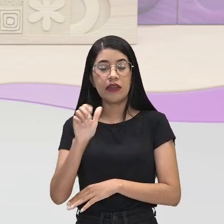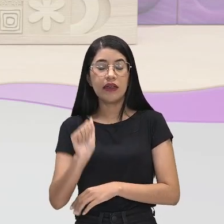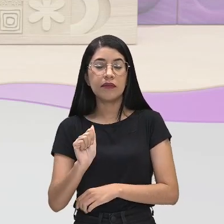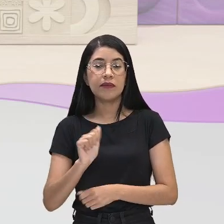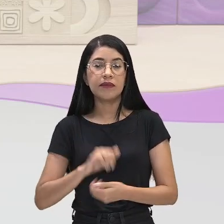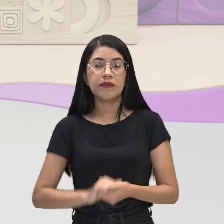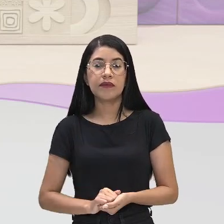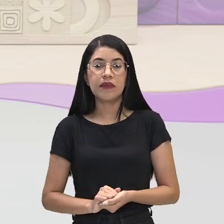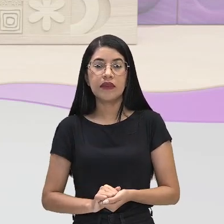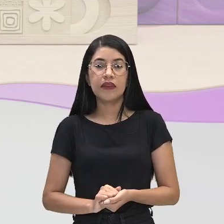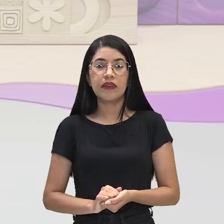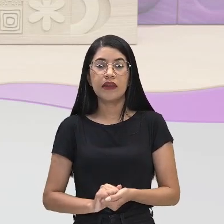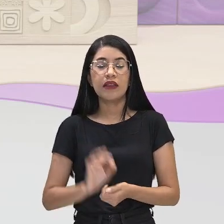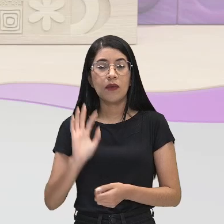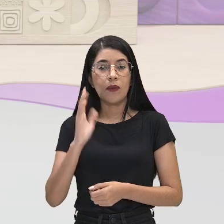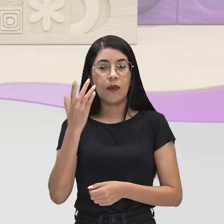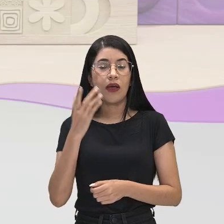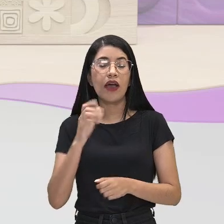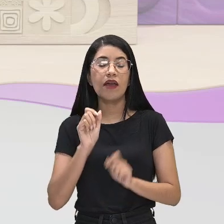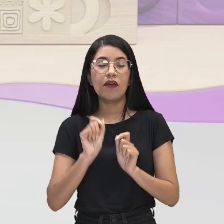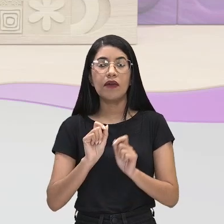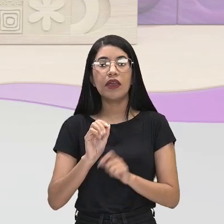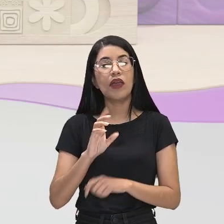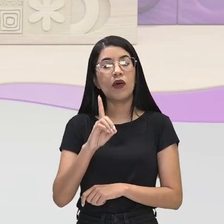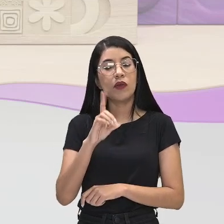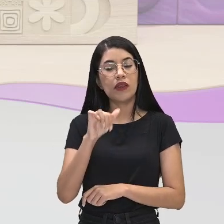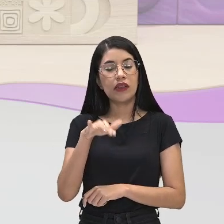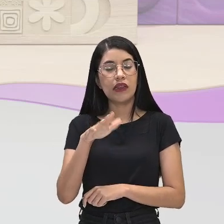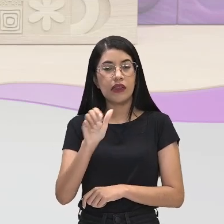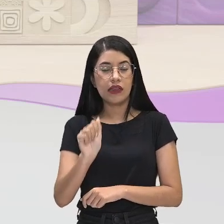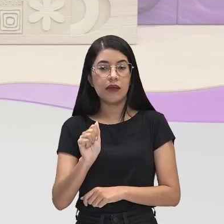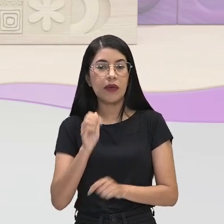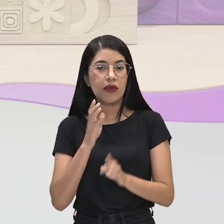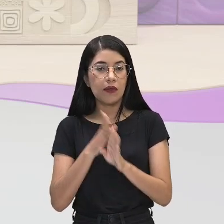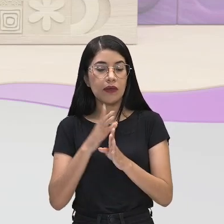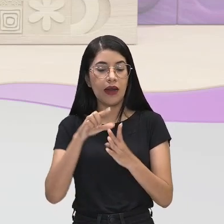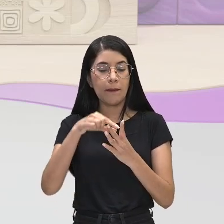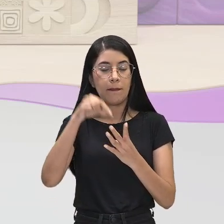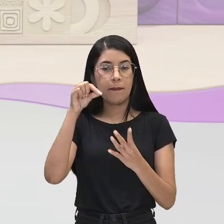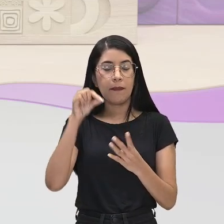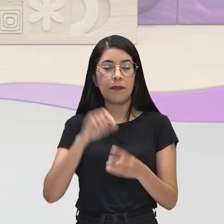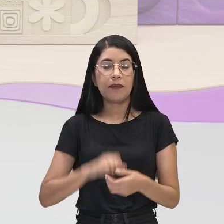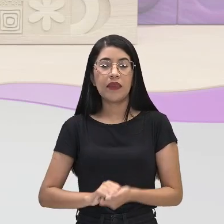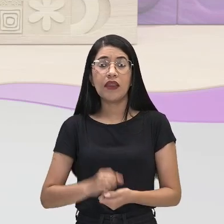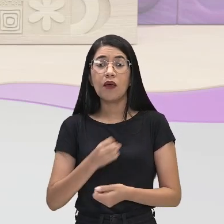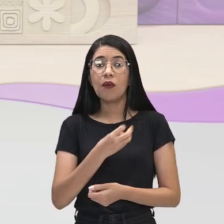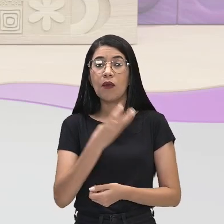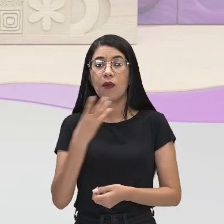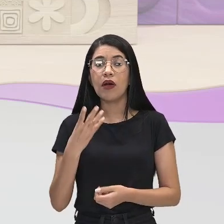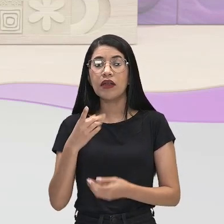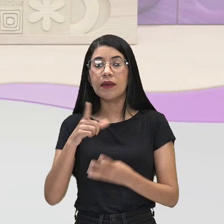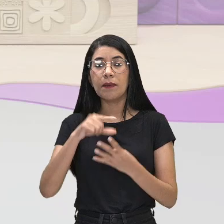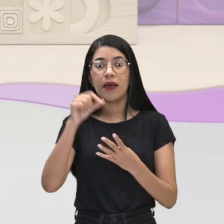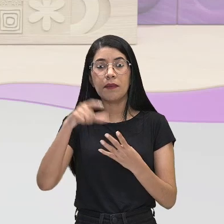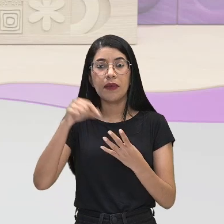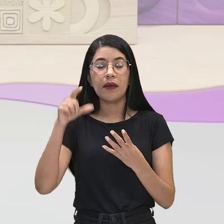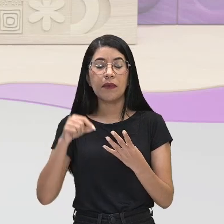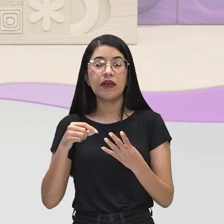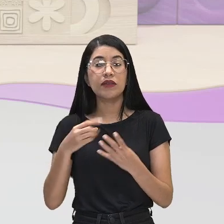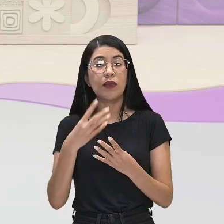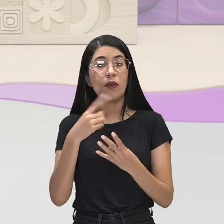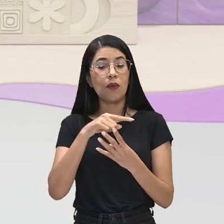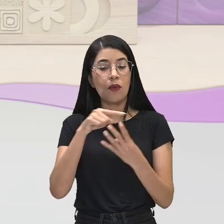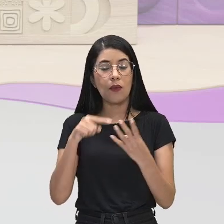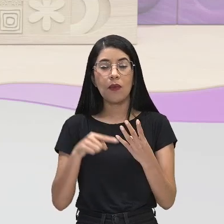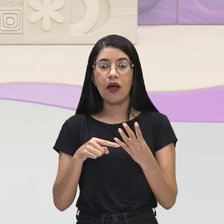A, ser dama, né? Retirar uma carta e essa carta ser uma dama. E quantas são as opções? 4 cartas, porque